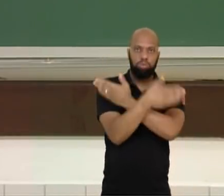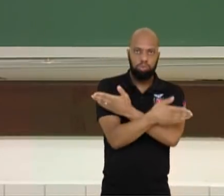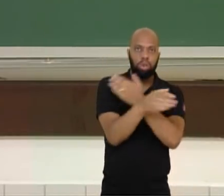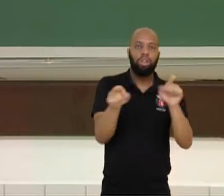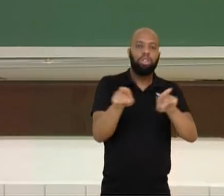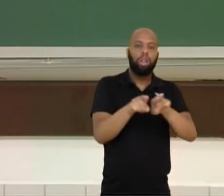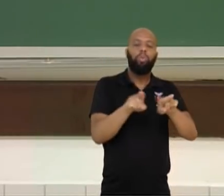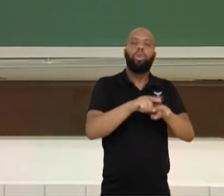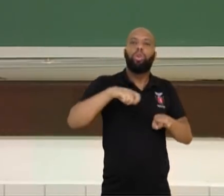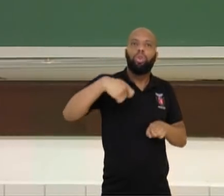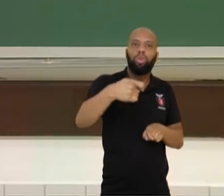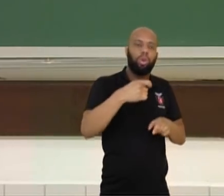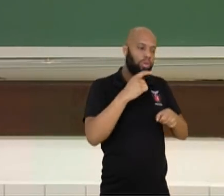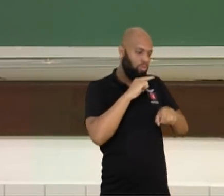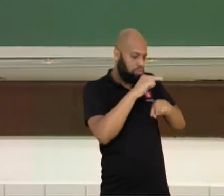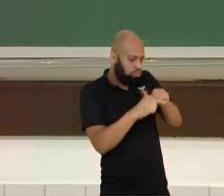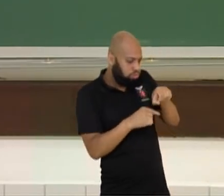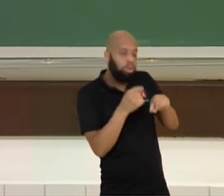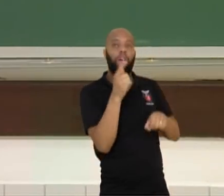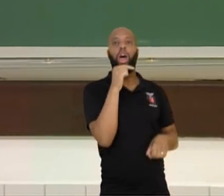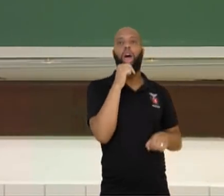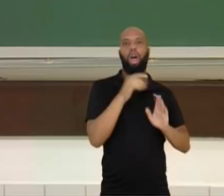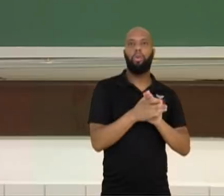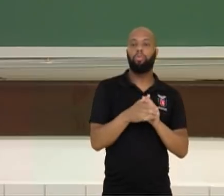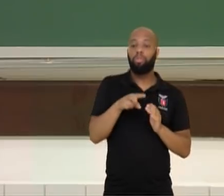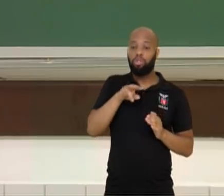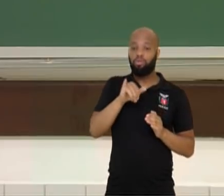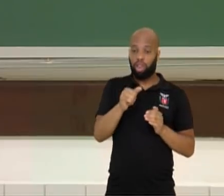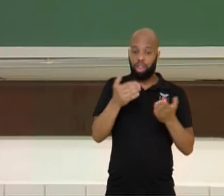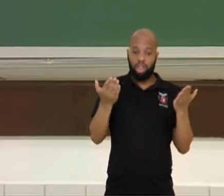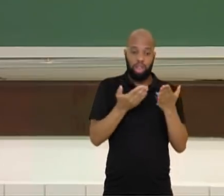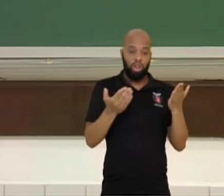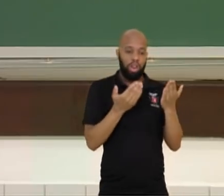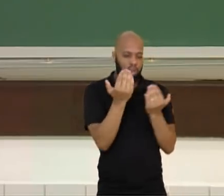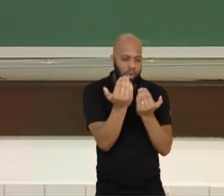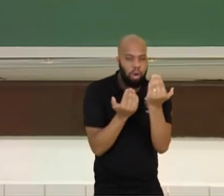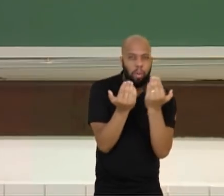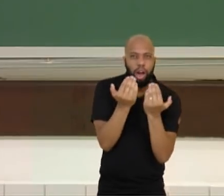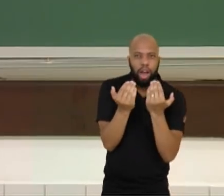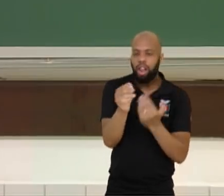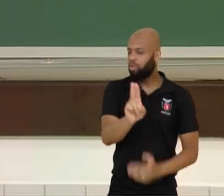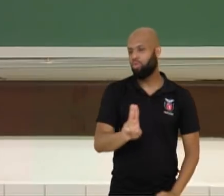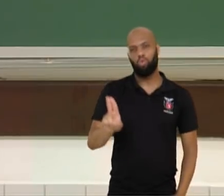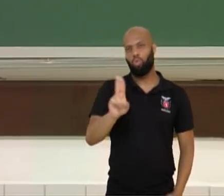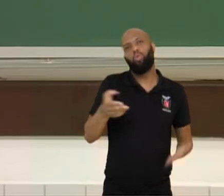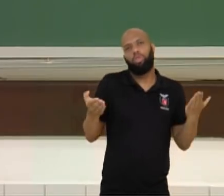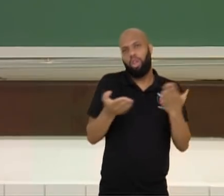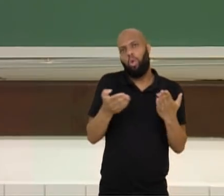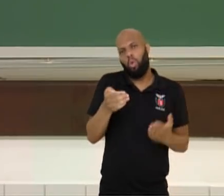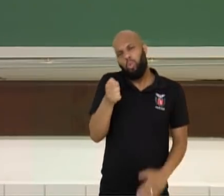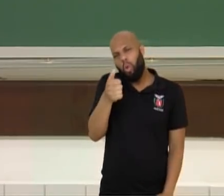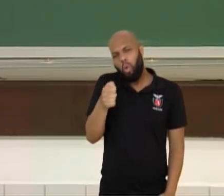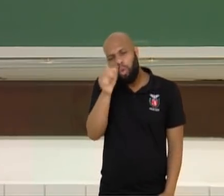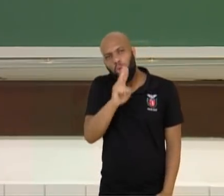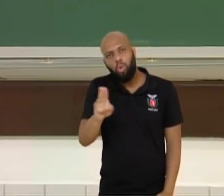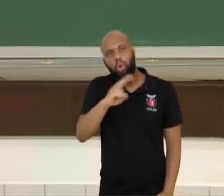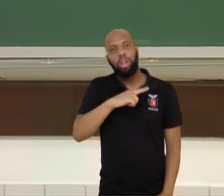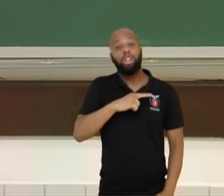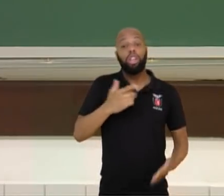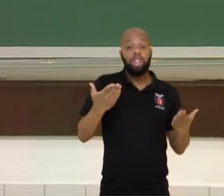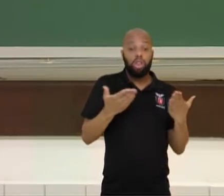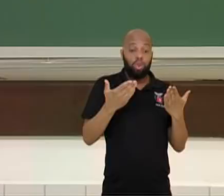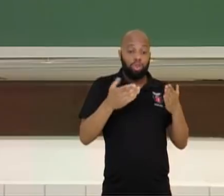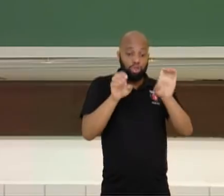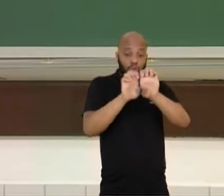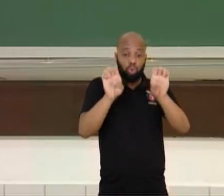d'água, e a gente vai comparar esses moinhos, que nem são mais utilizados hoje, ou são pouco utilizados, vamos dizer assim, com estruturas que a gente